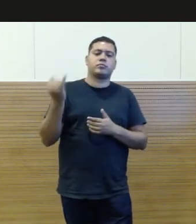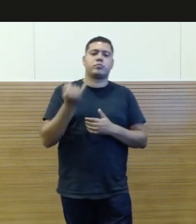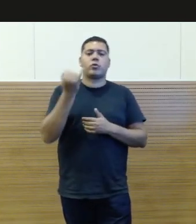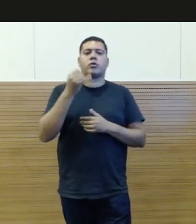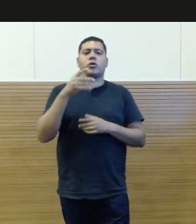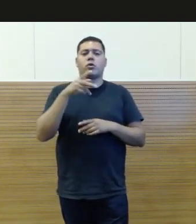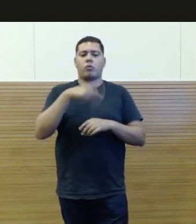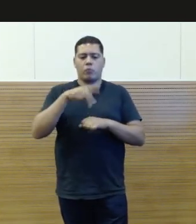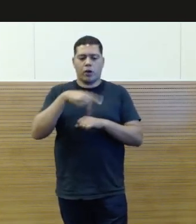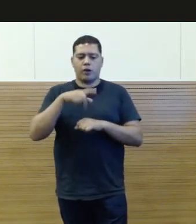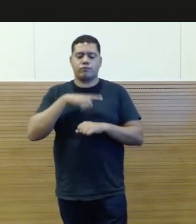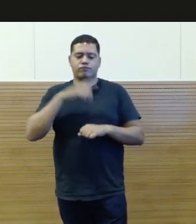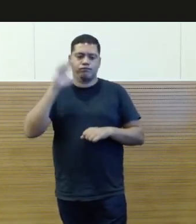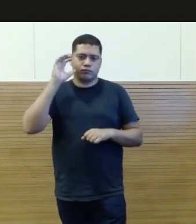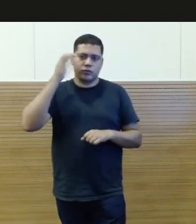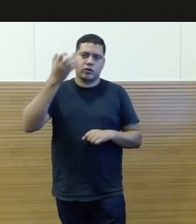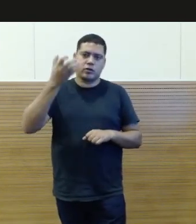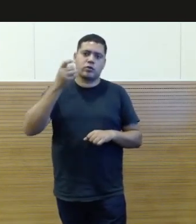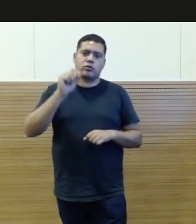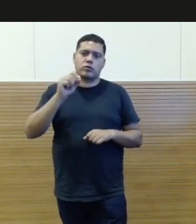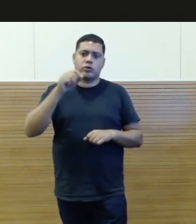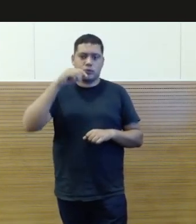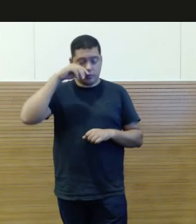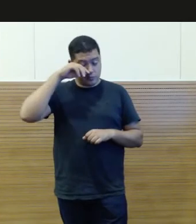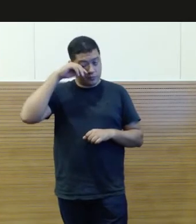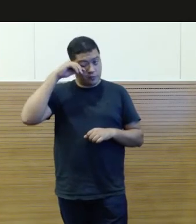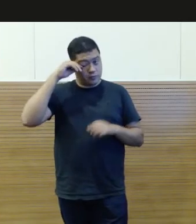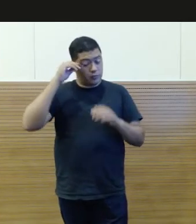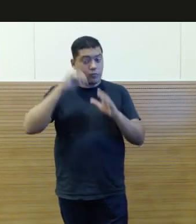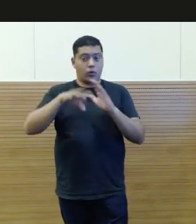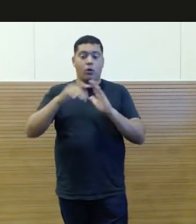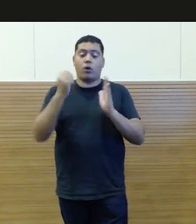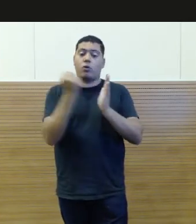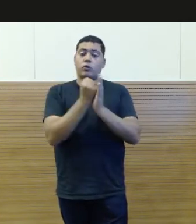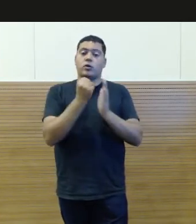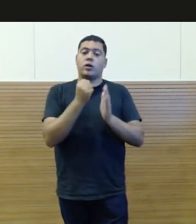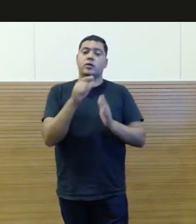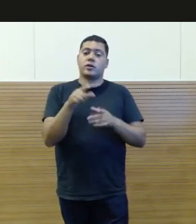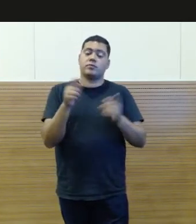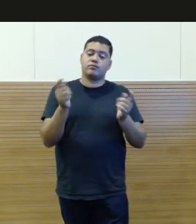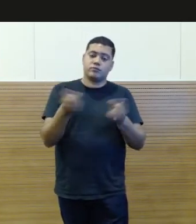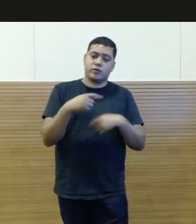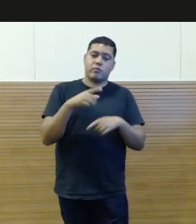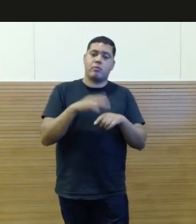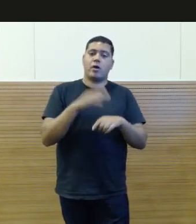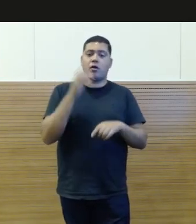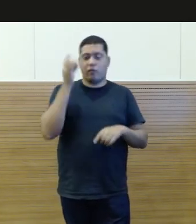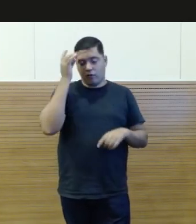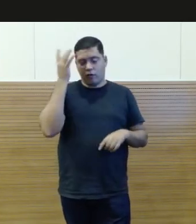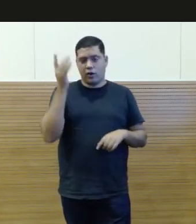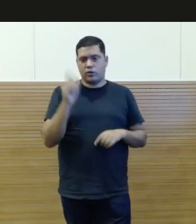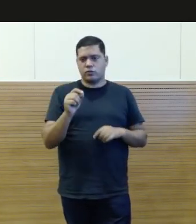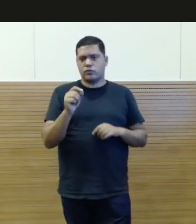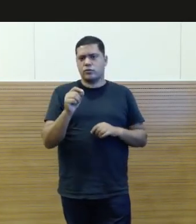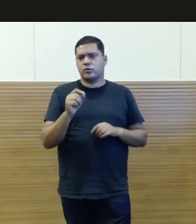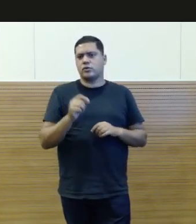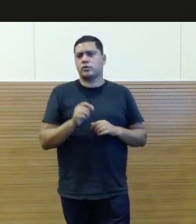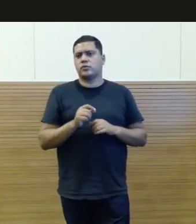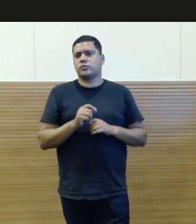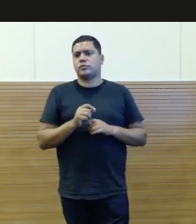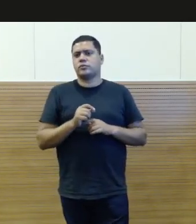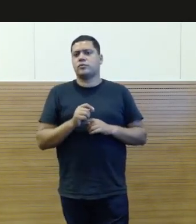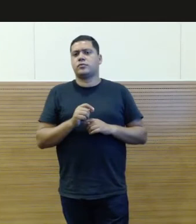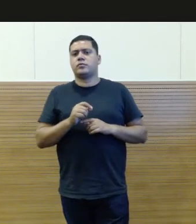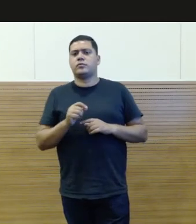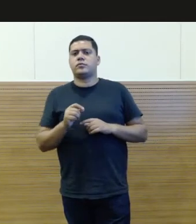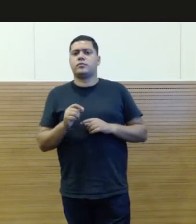países tomem essa decisão de aplicar a rotulagem frontal, que ela sirva para facilitar a aplicação da regulação